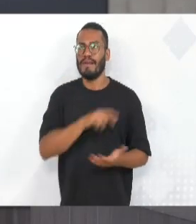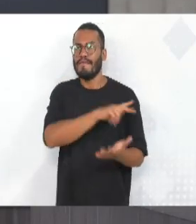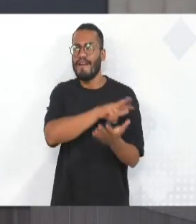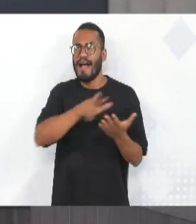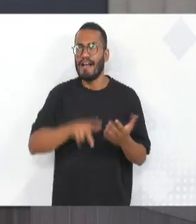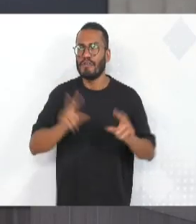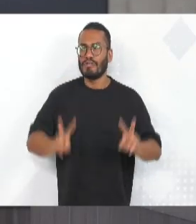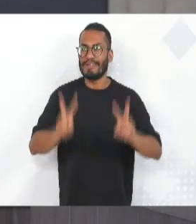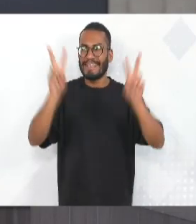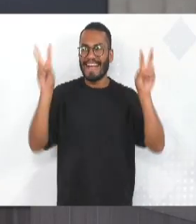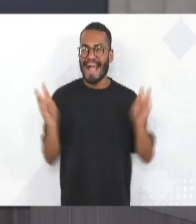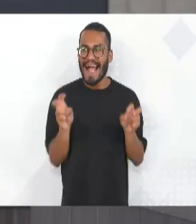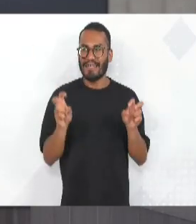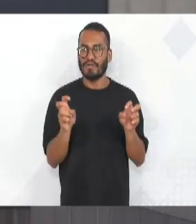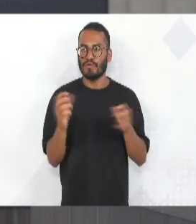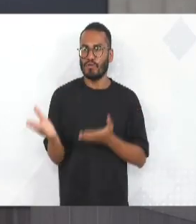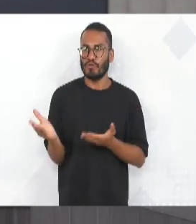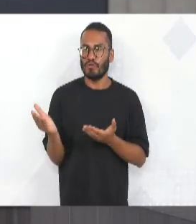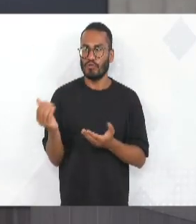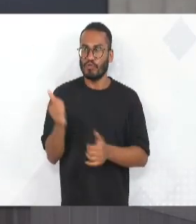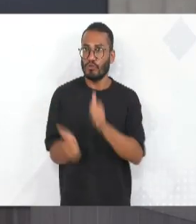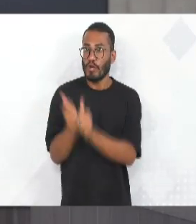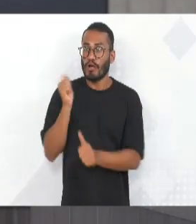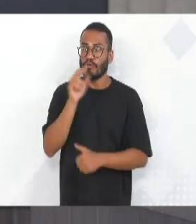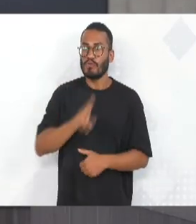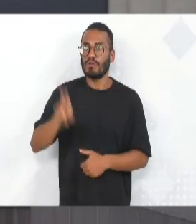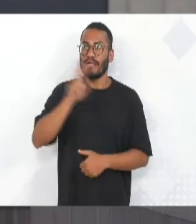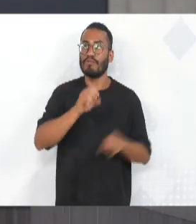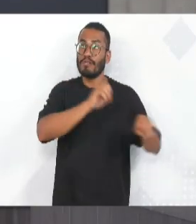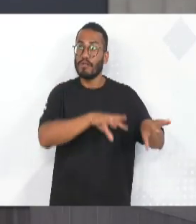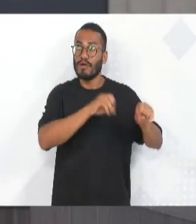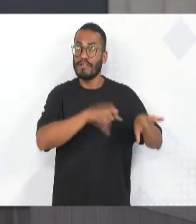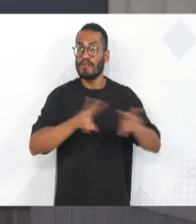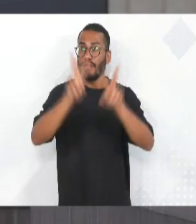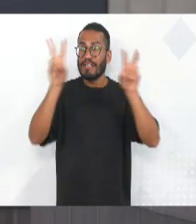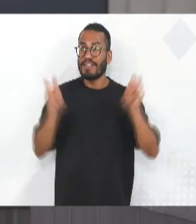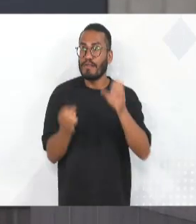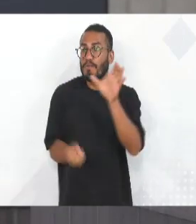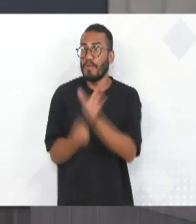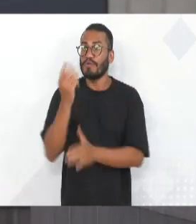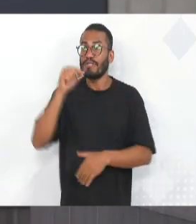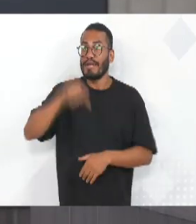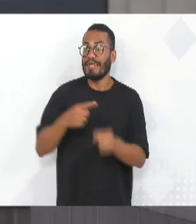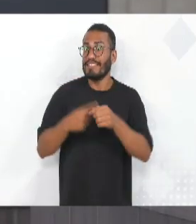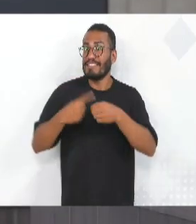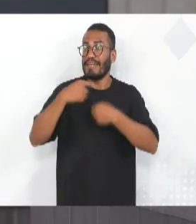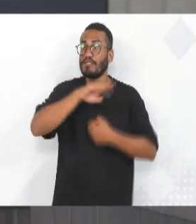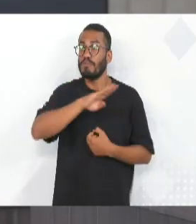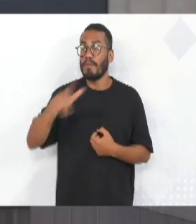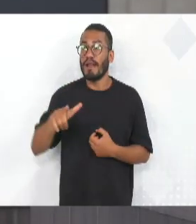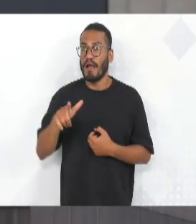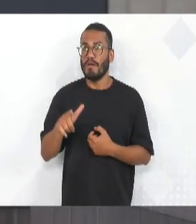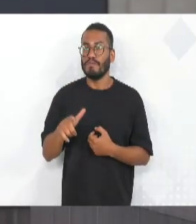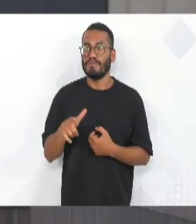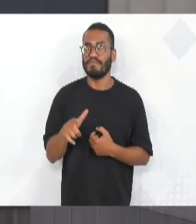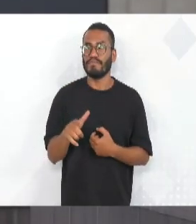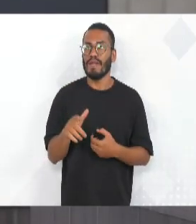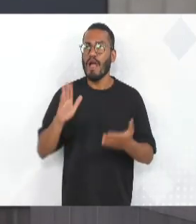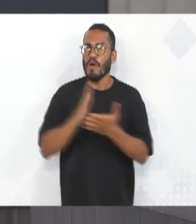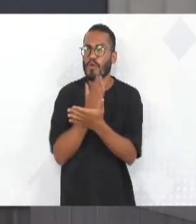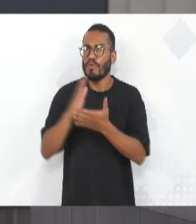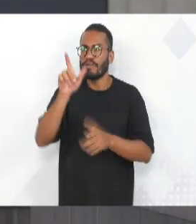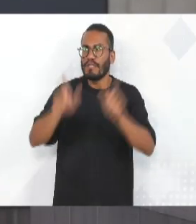vários os casos de jogos que tem sido utilizados na educação questões que são produzidas na cidade de Blumenau algumas inclusive tá